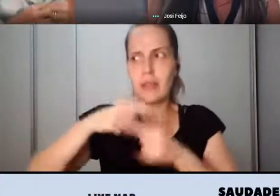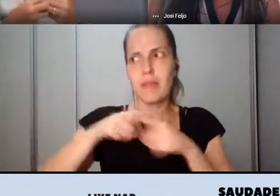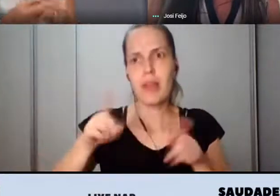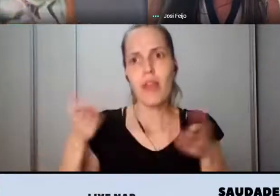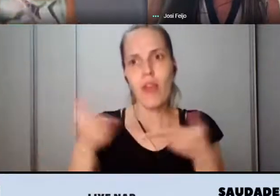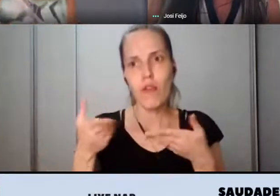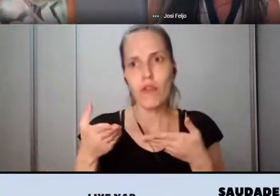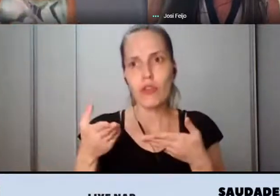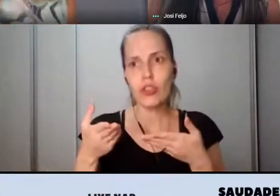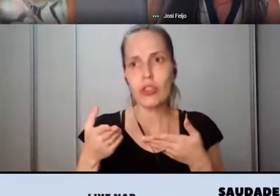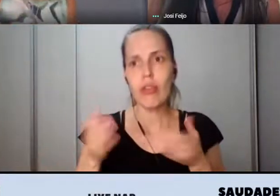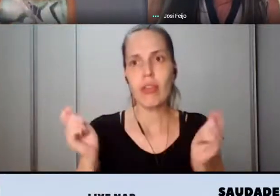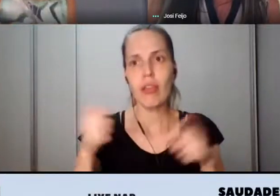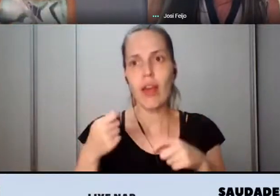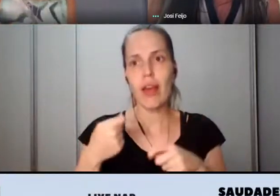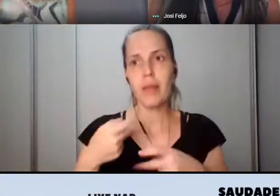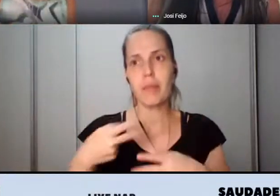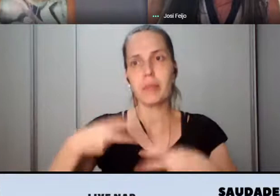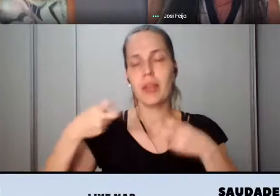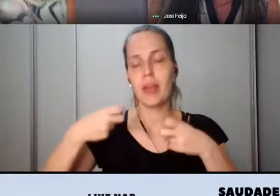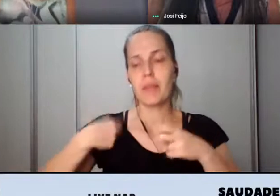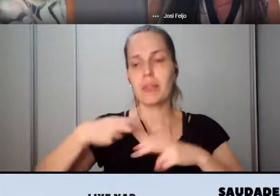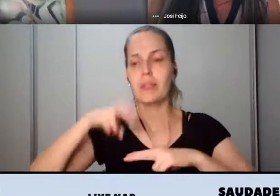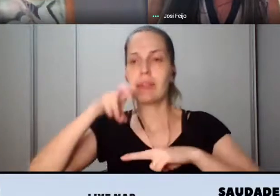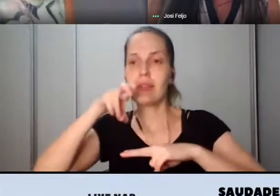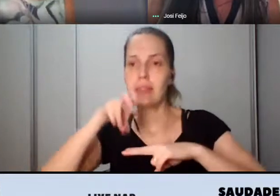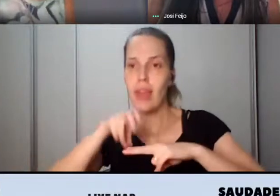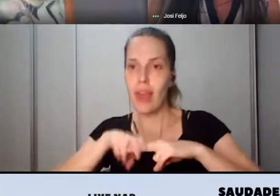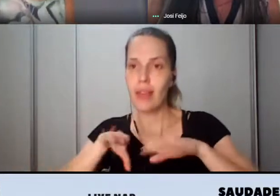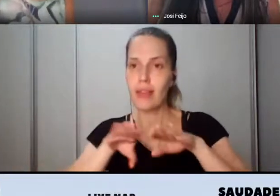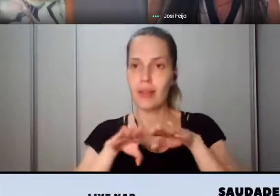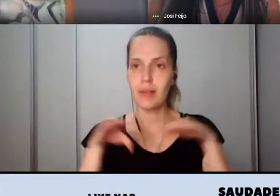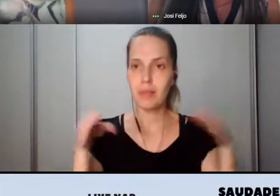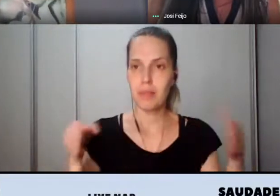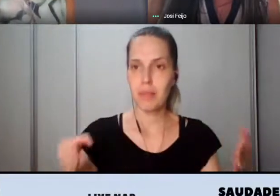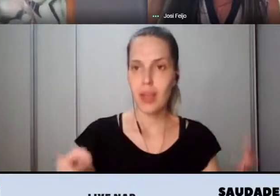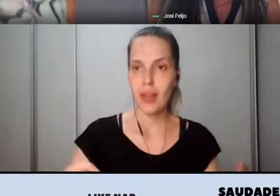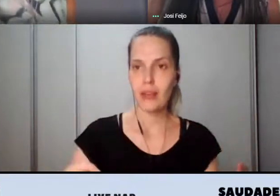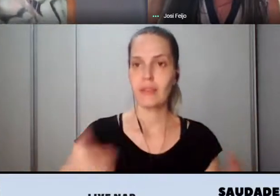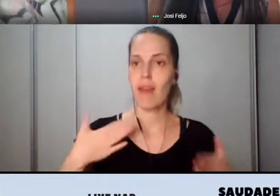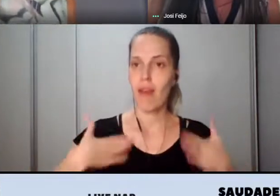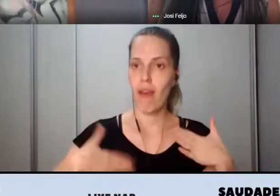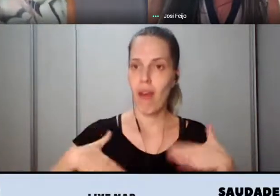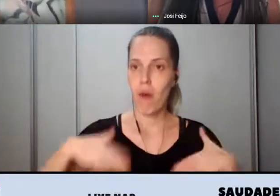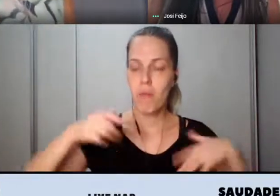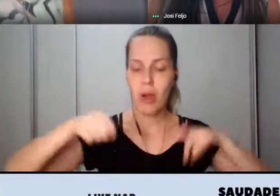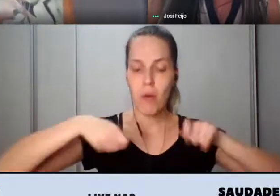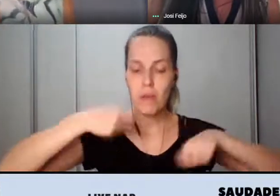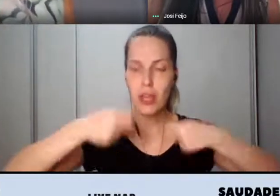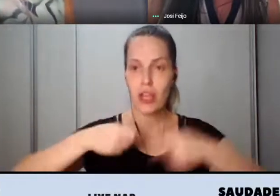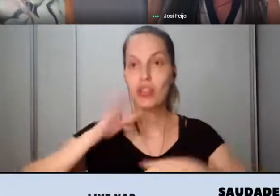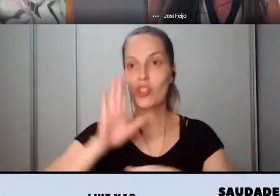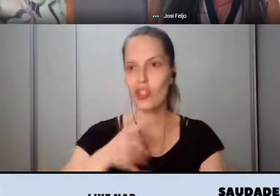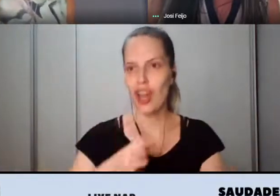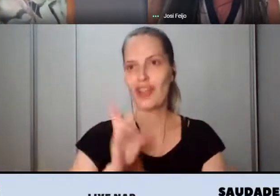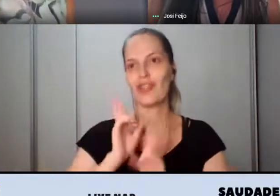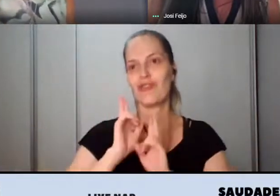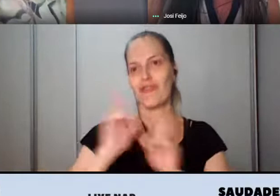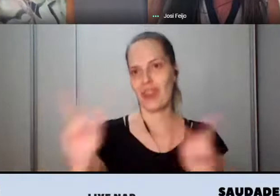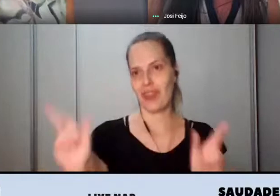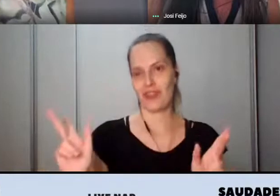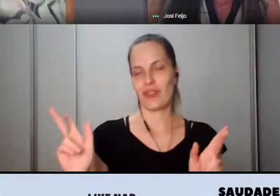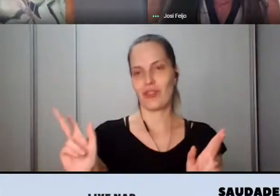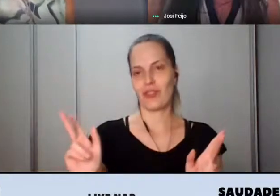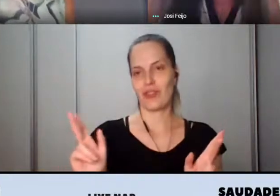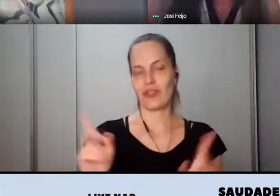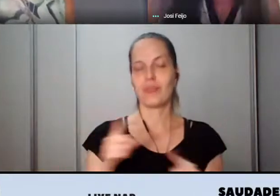comer, já é também uma possibilidade de experimentar uma coisa diferente. Mas, enfim, acho que